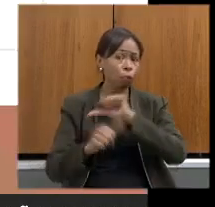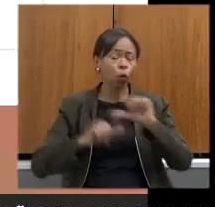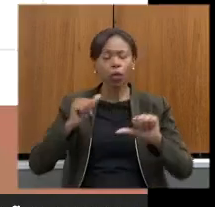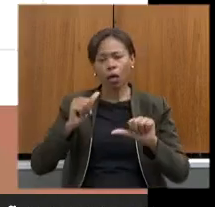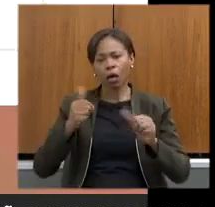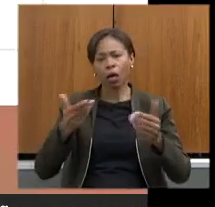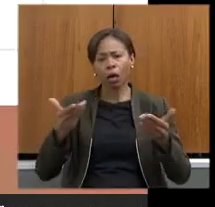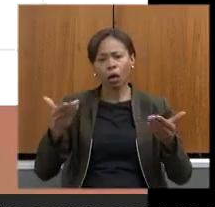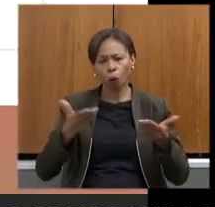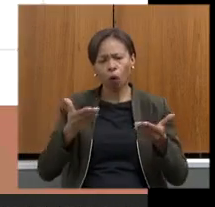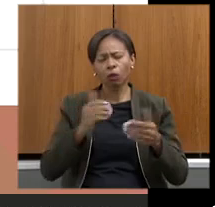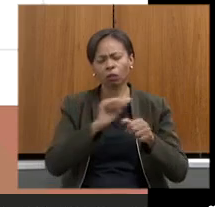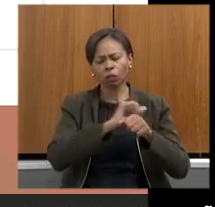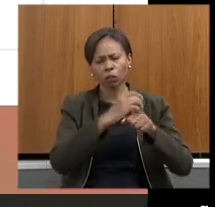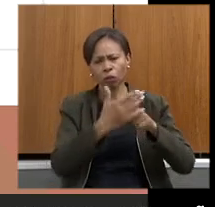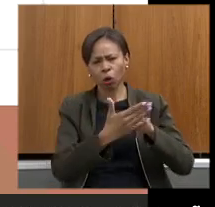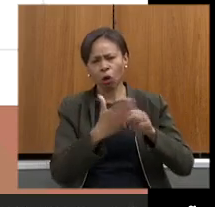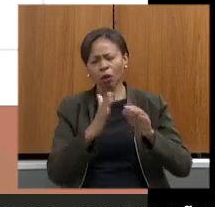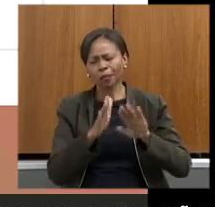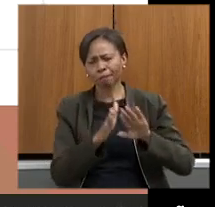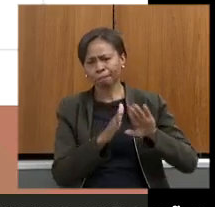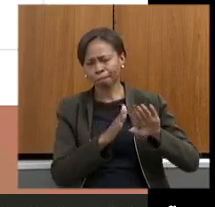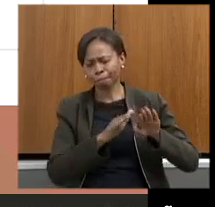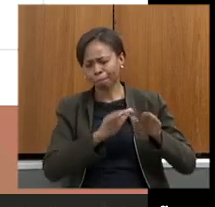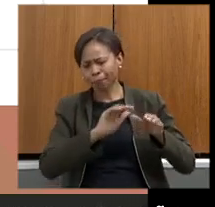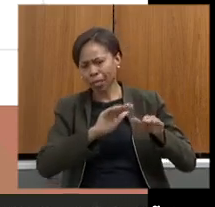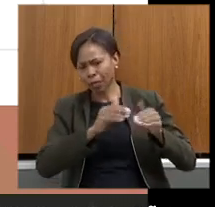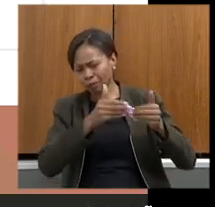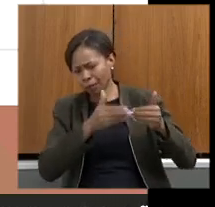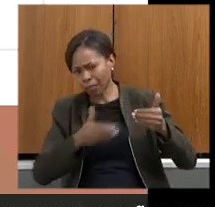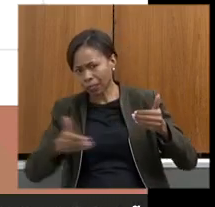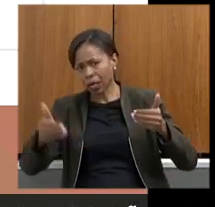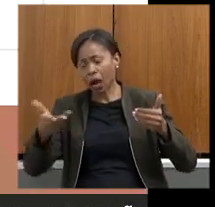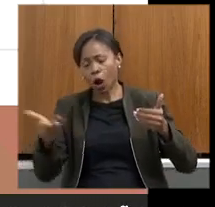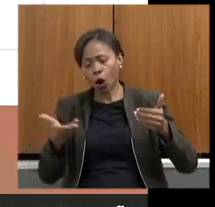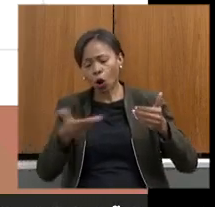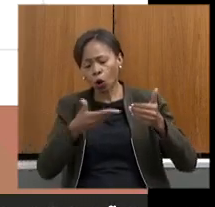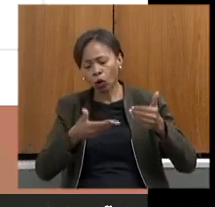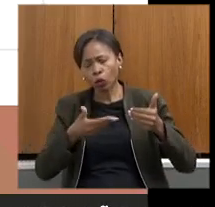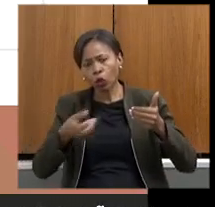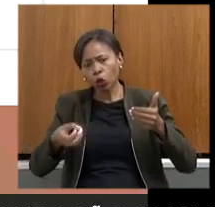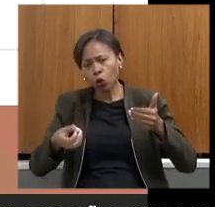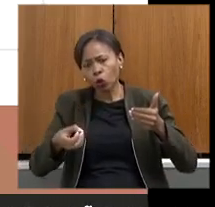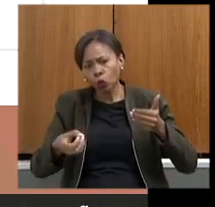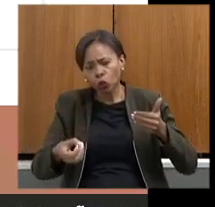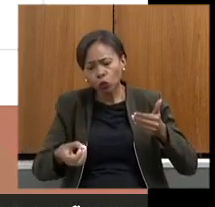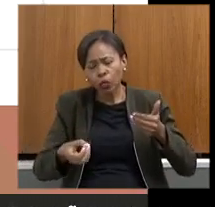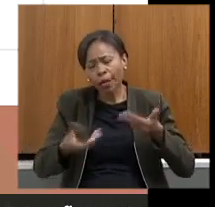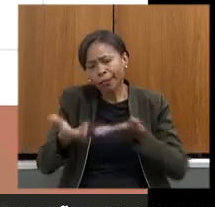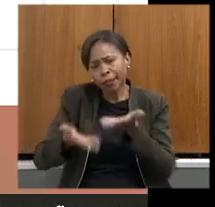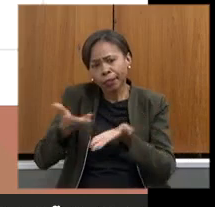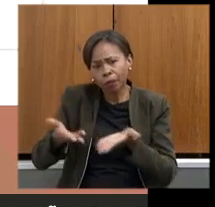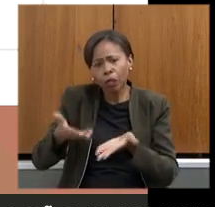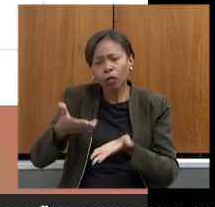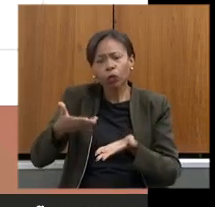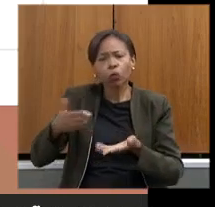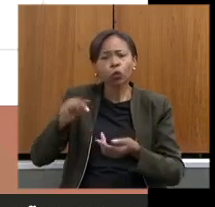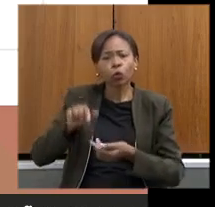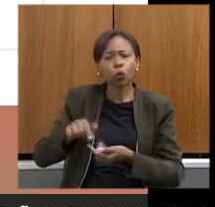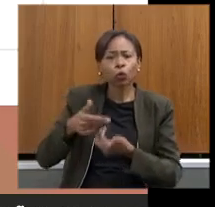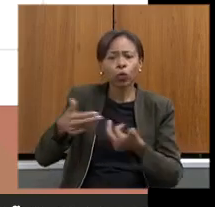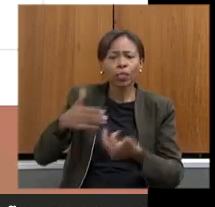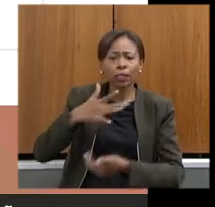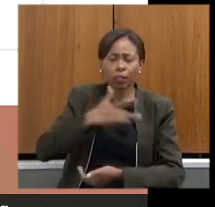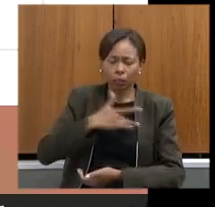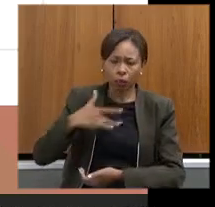covid-19 voltando atender as demandas cotidianas da saúde né mas em relação ao